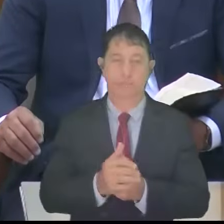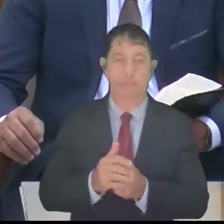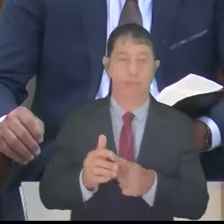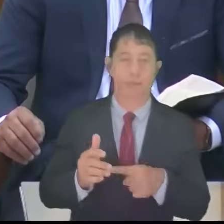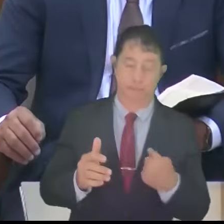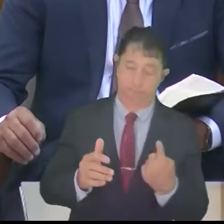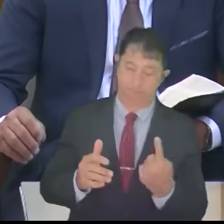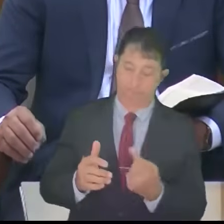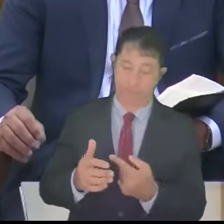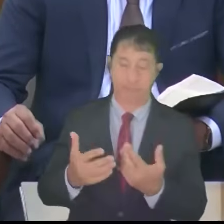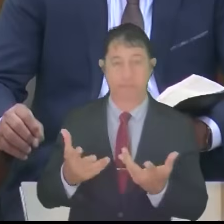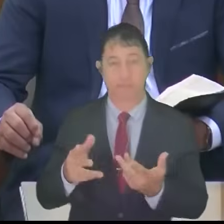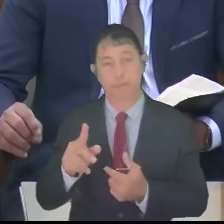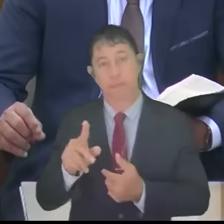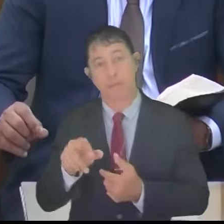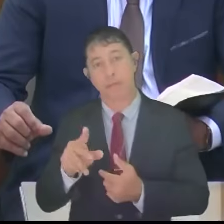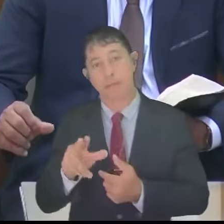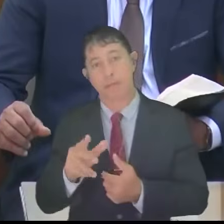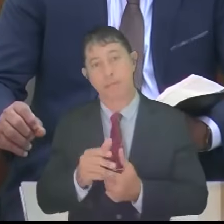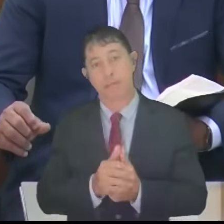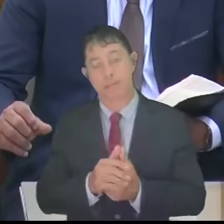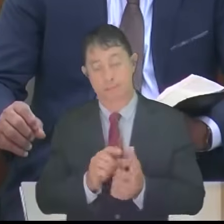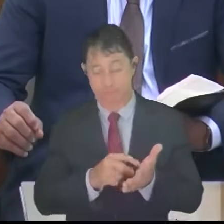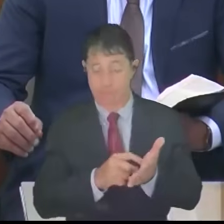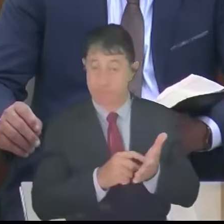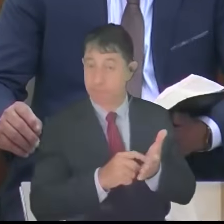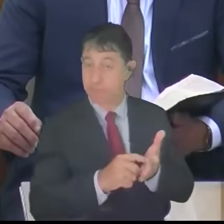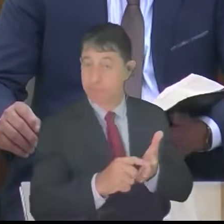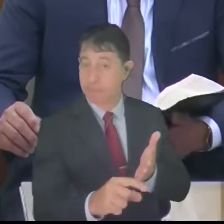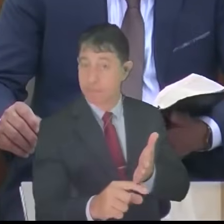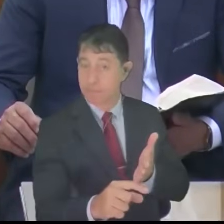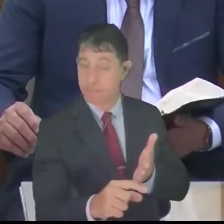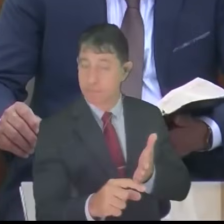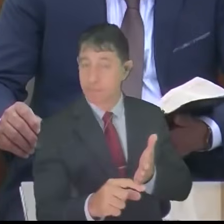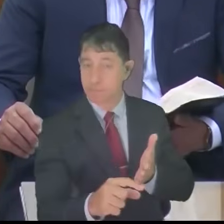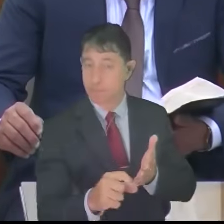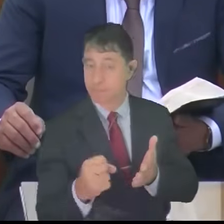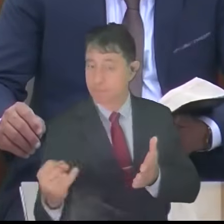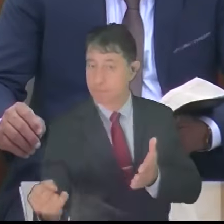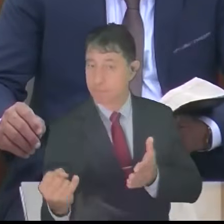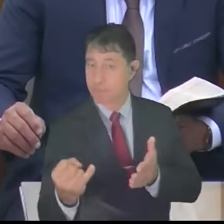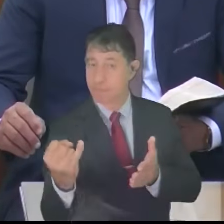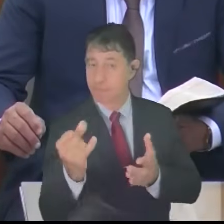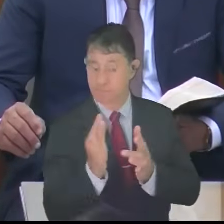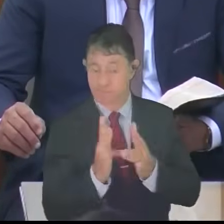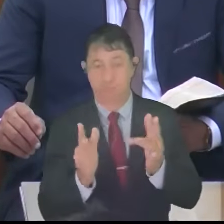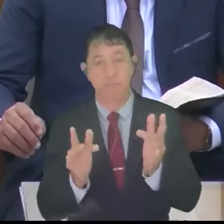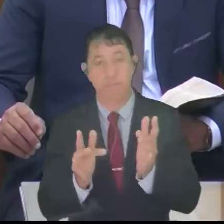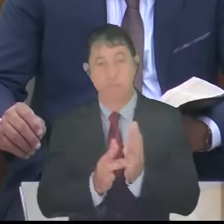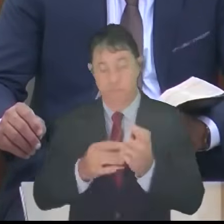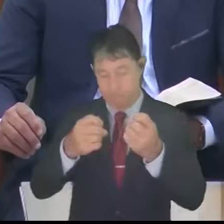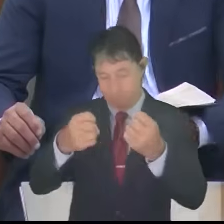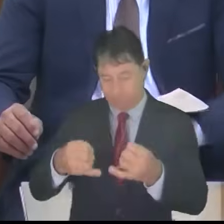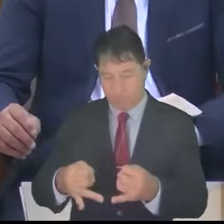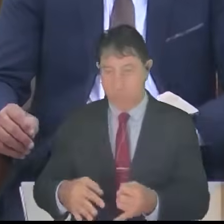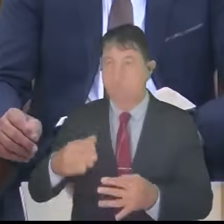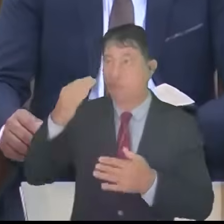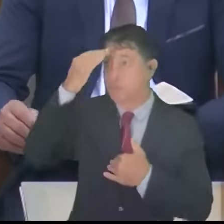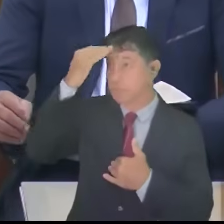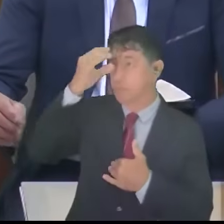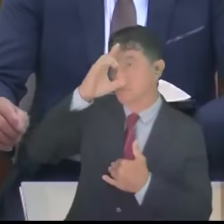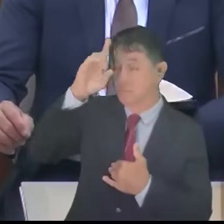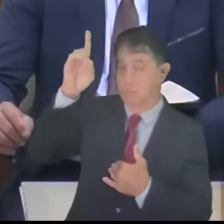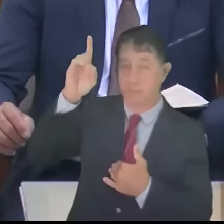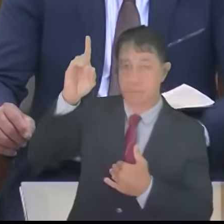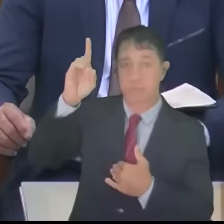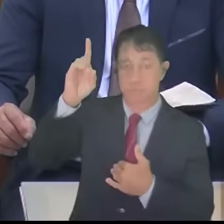aqui, irmãos, uma frase muito importante que o Senhor Jesus disse: graças te dou, Pai, Senhor